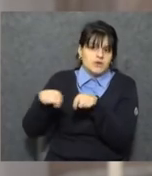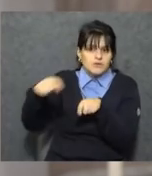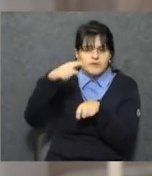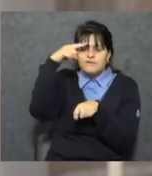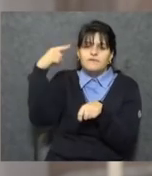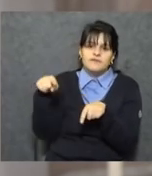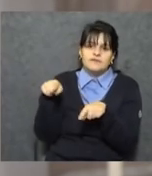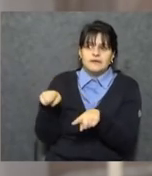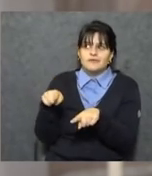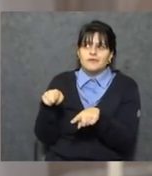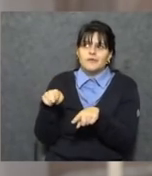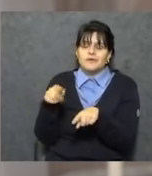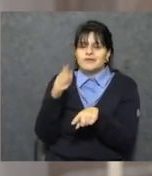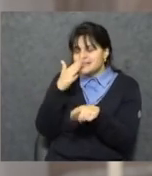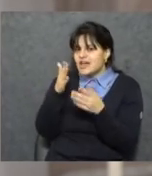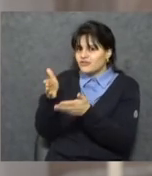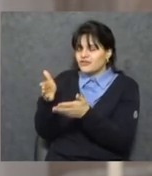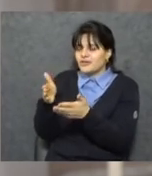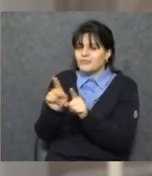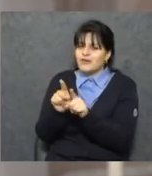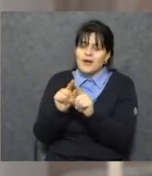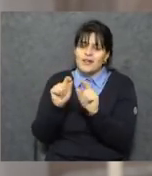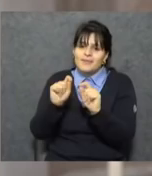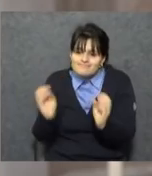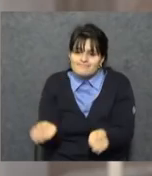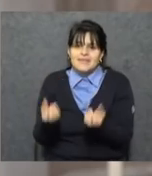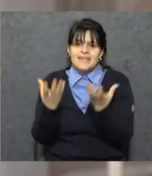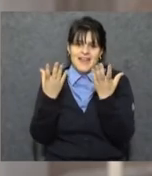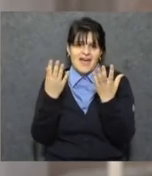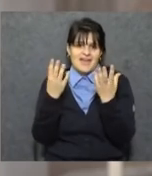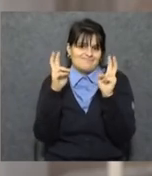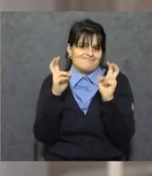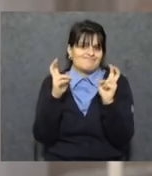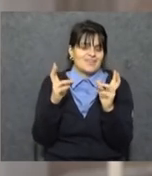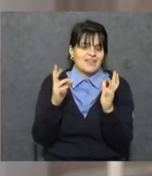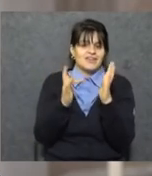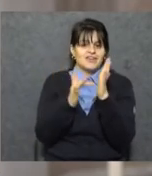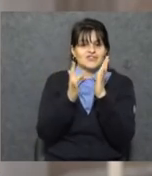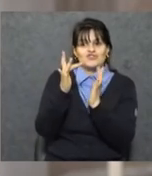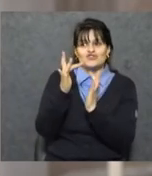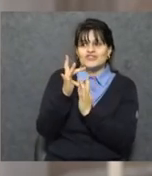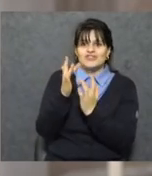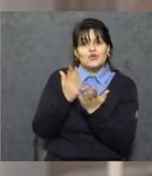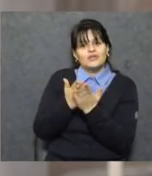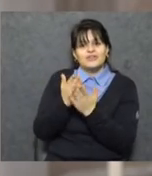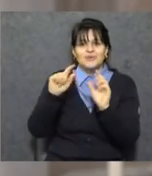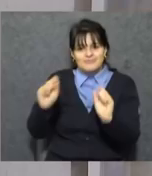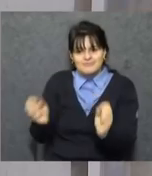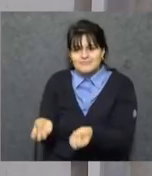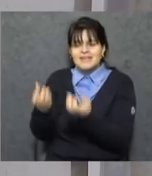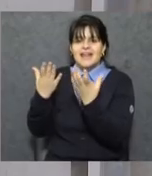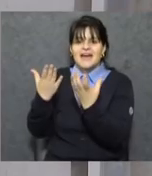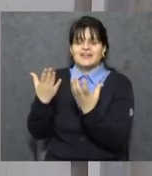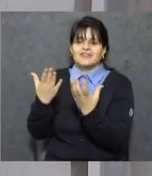e permitem que Jesus Cristo continue hoje a fazer milagres por nosso intermédio.